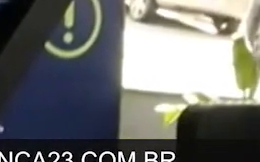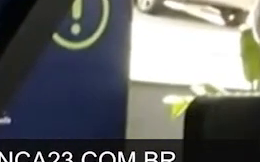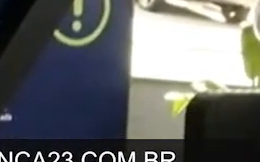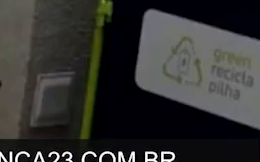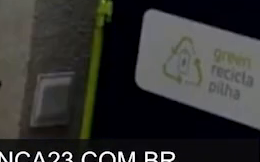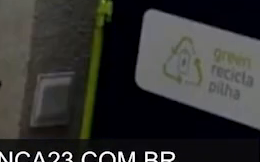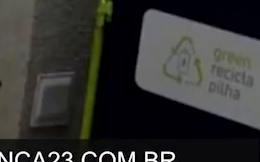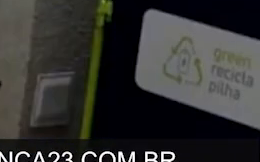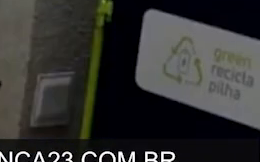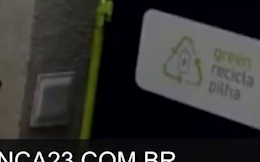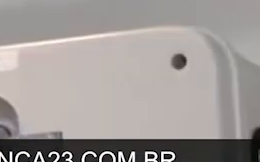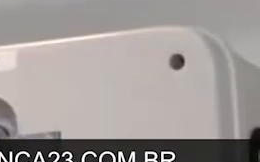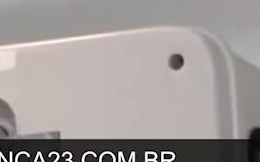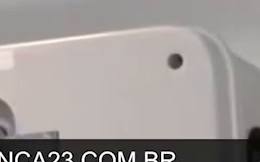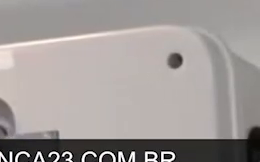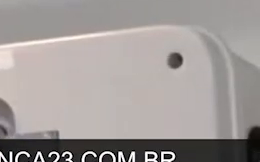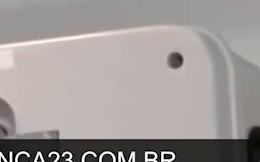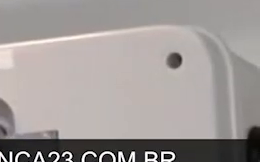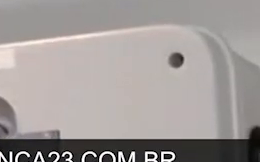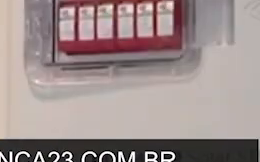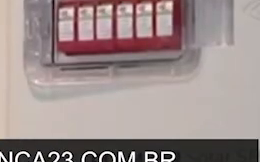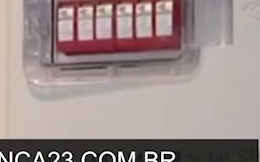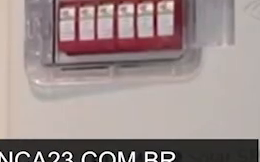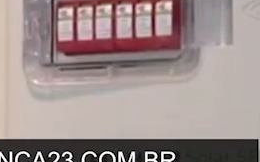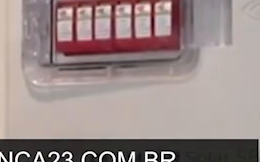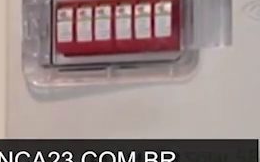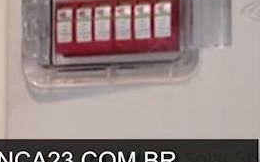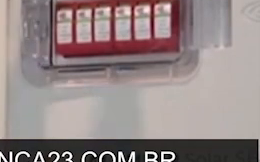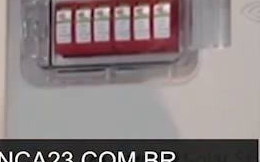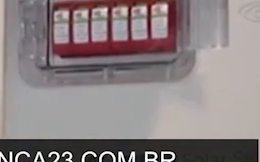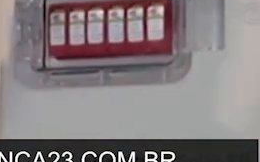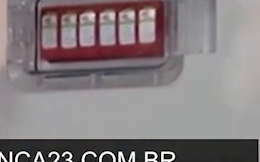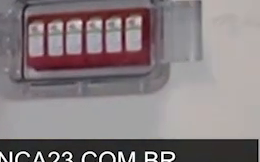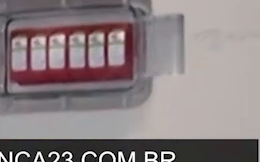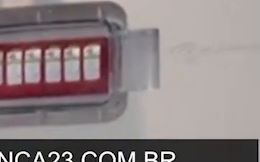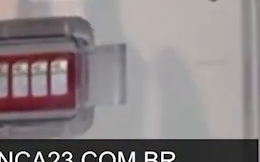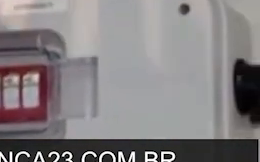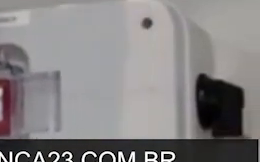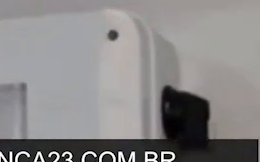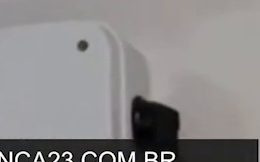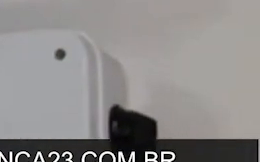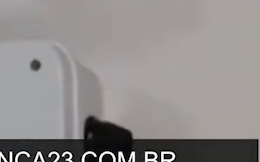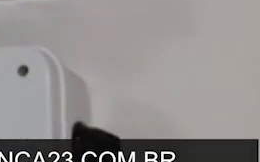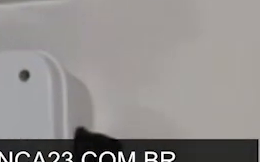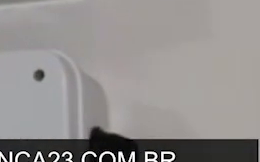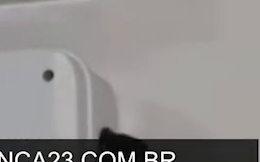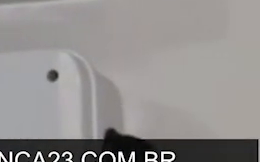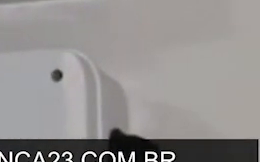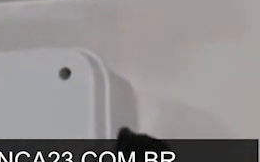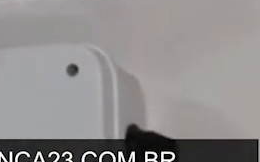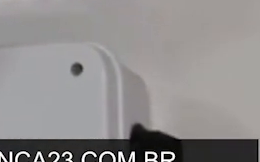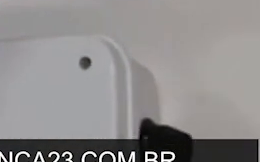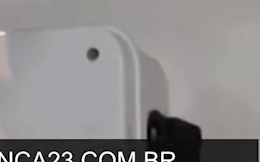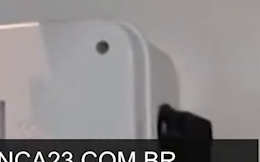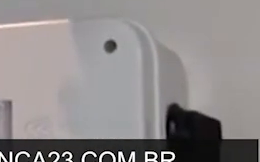luz solar já vem ganhando cada vez mais espaço. Poderia até ser mais, se fosse